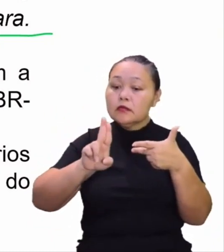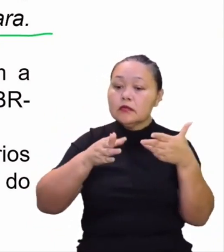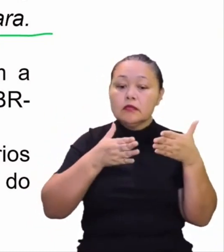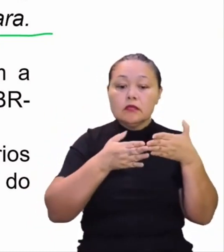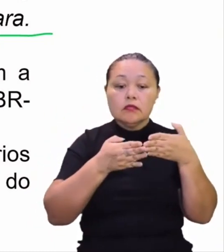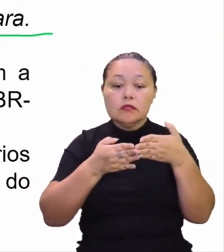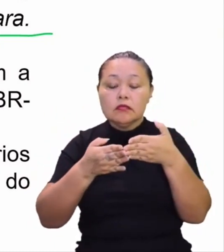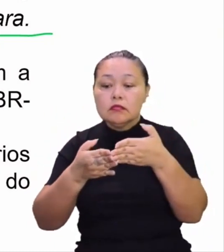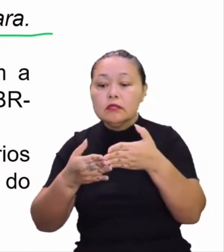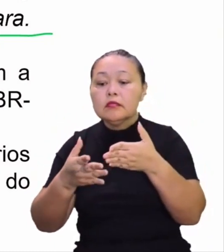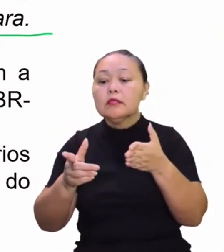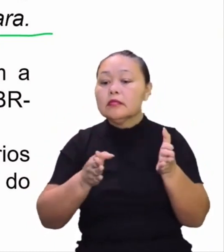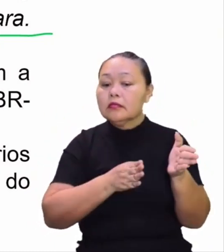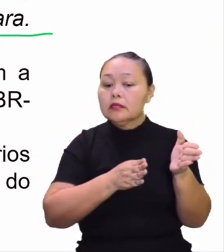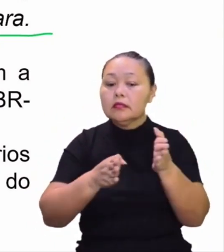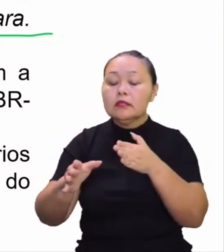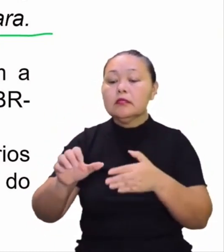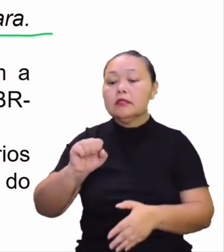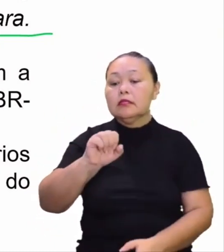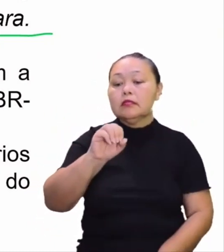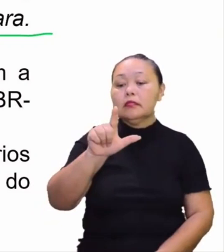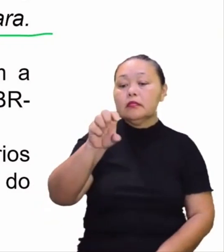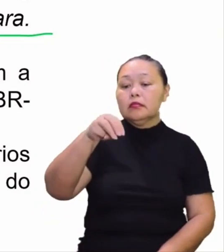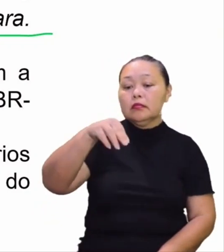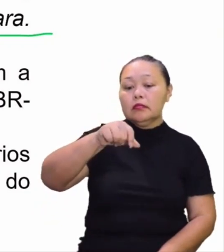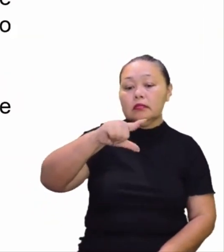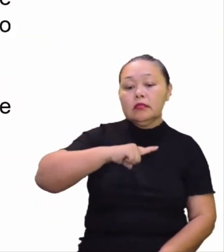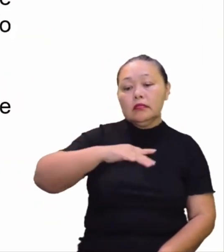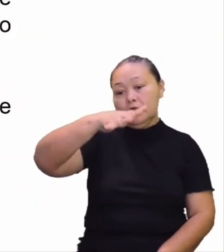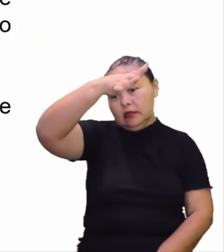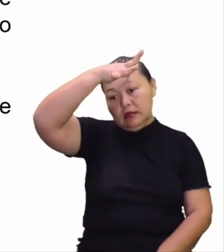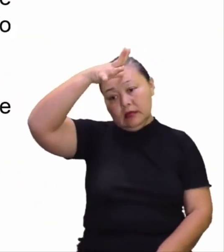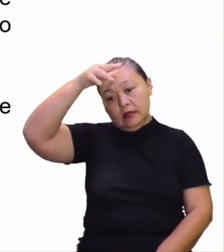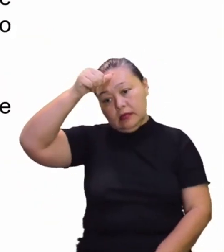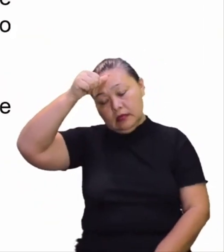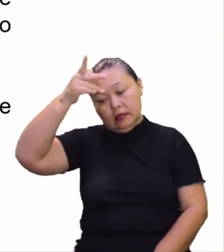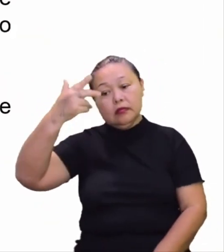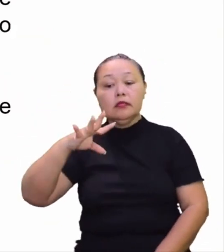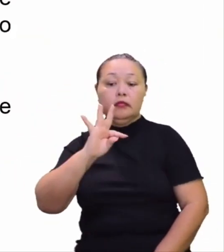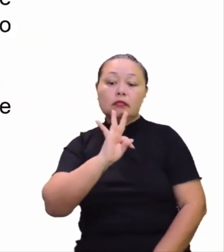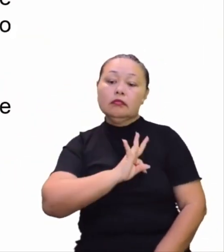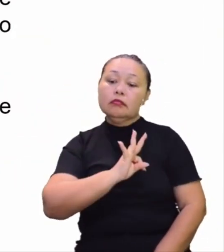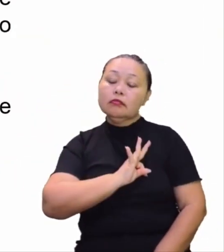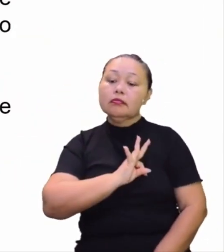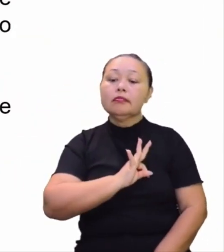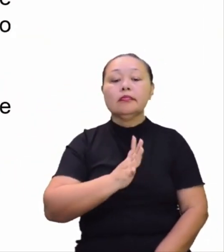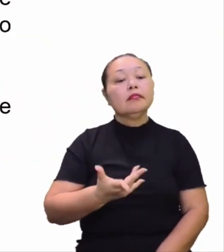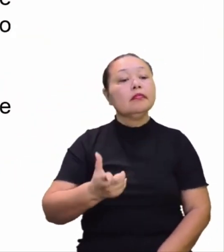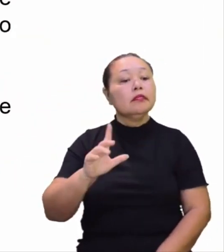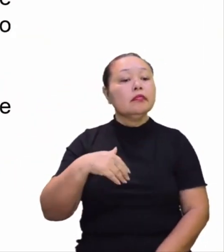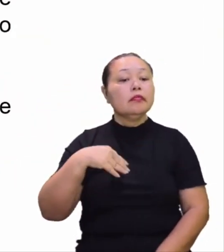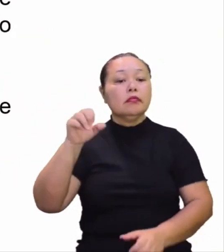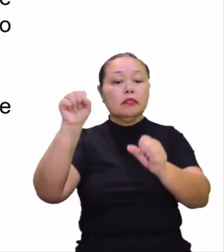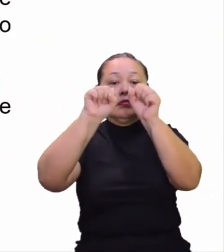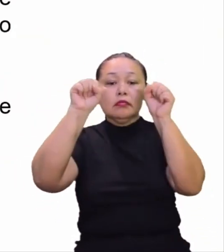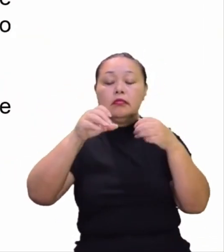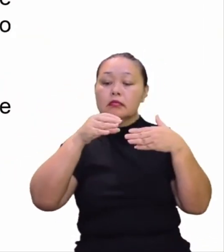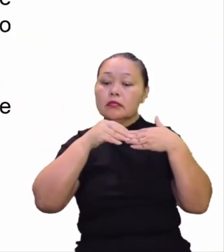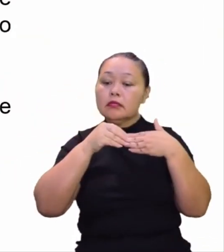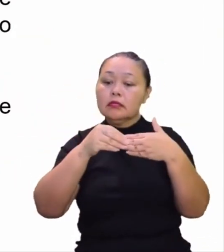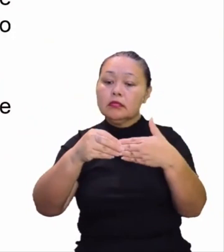do Solimões Amazonas e do Tocantins Araguaia. C. O sistema